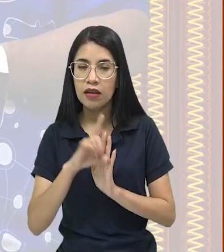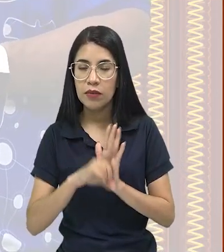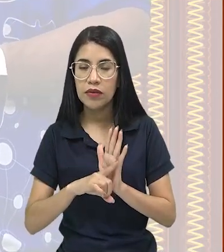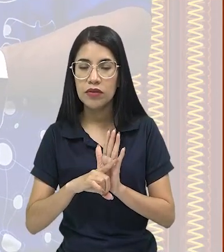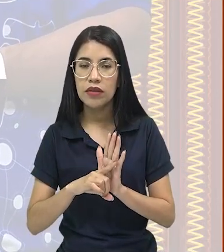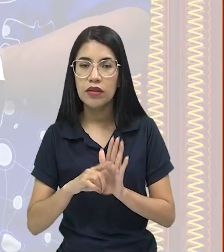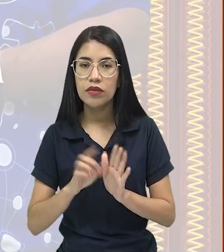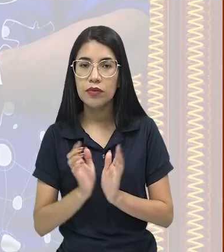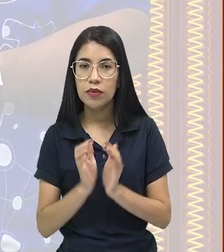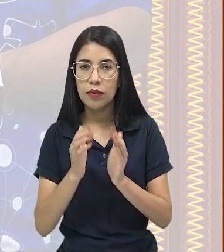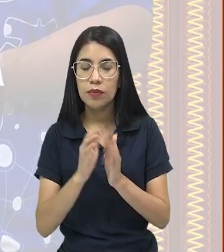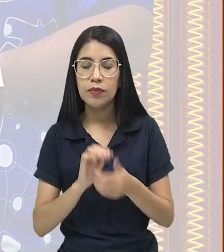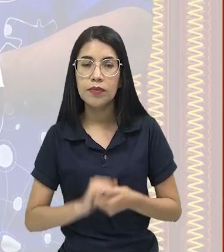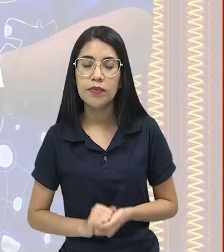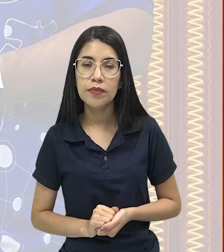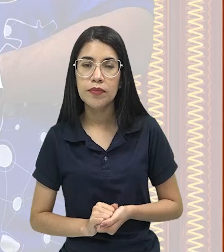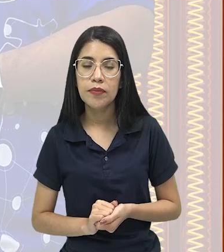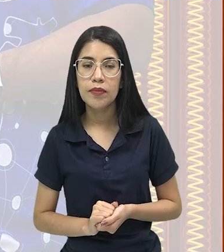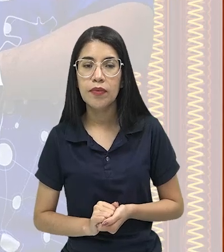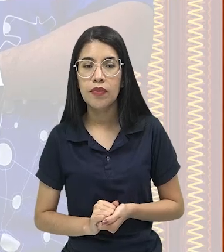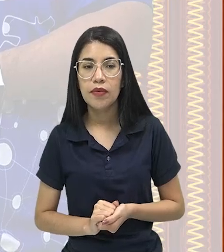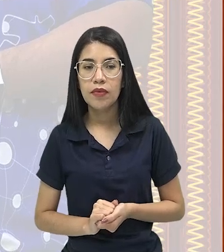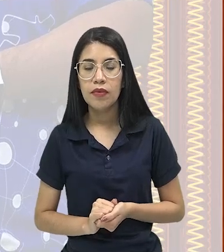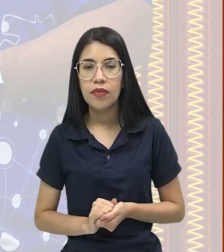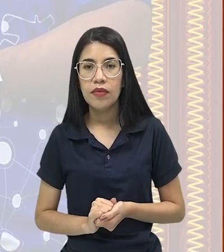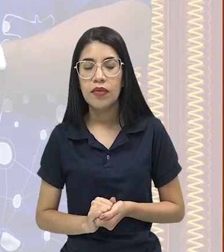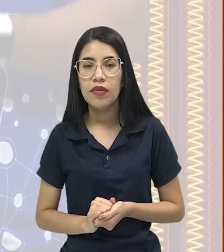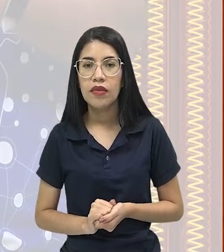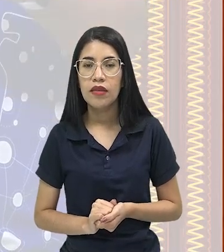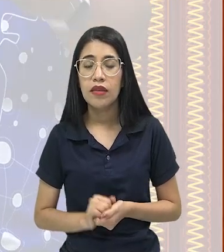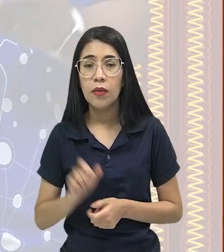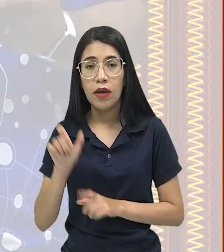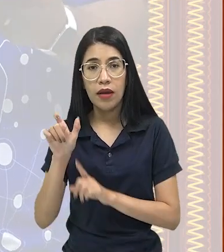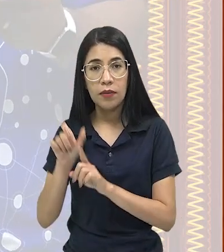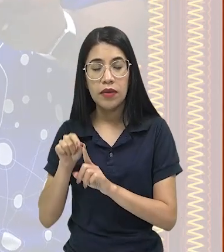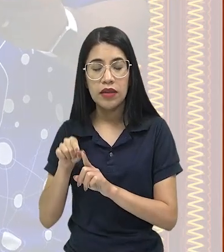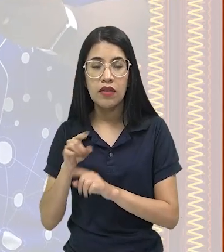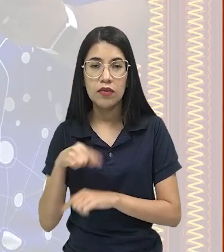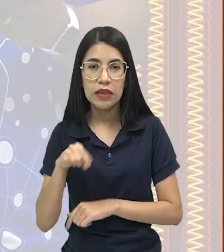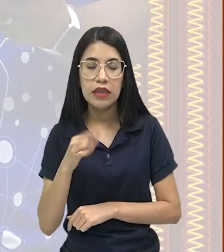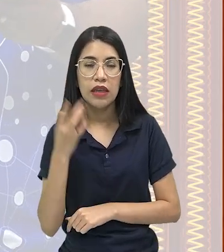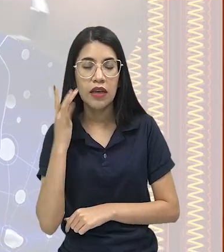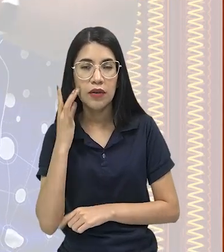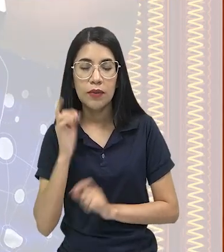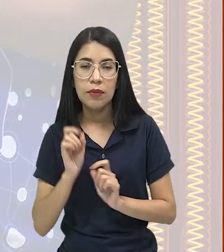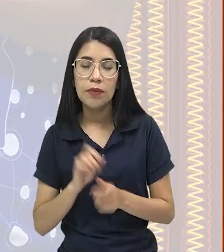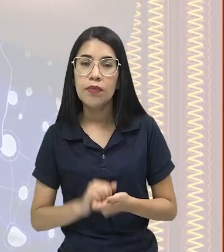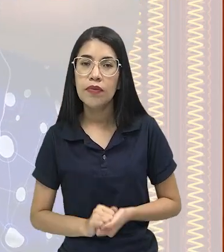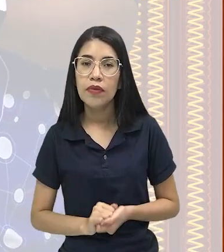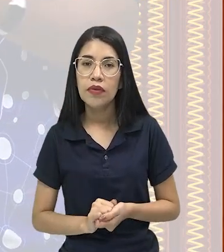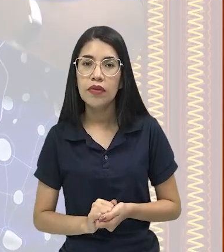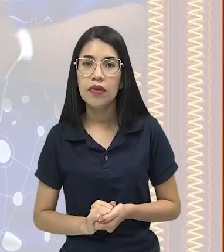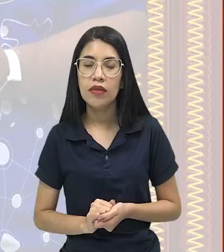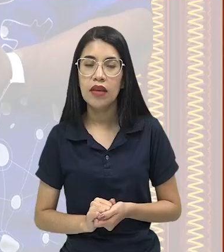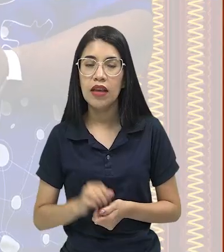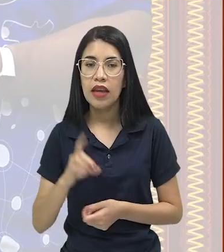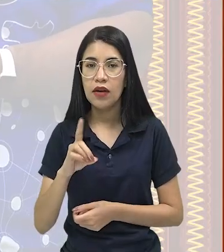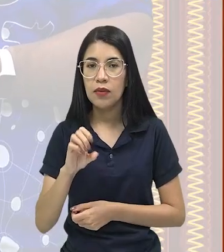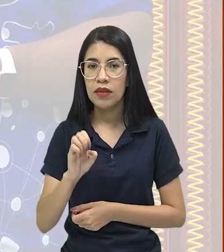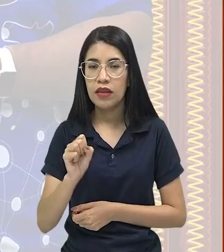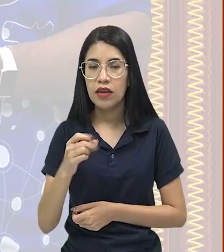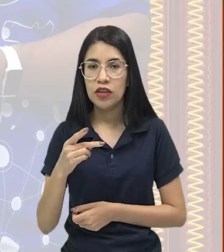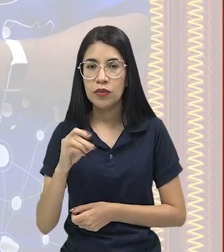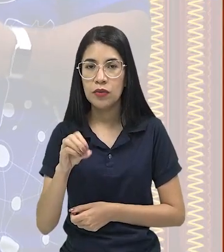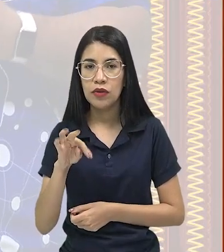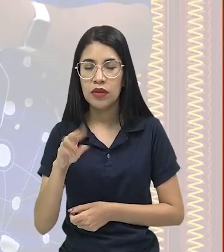Sebastião José de Carvalho e Melo, que, pasmem vocês ou não, tá? Era um chamado déspota